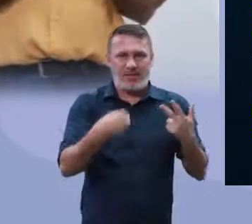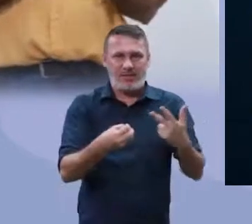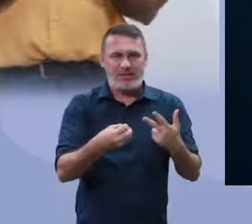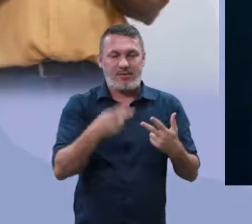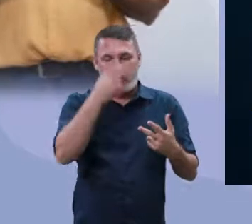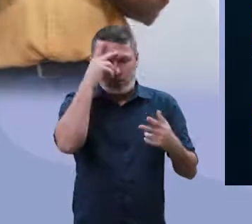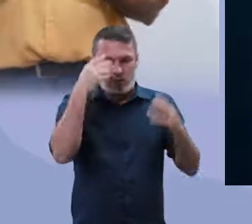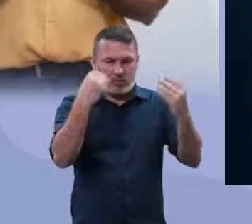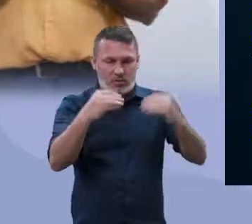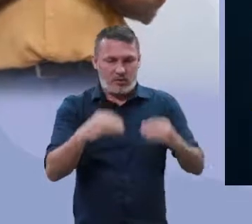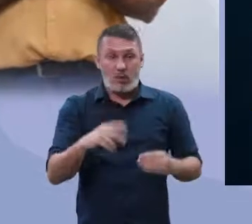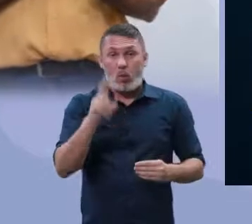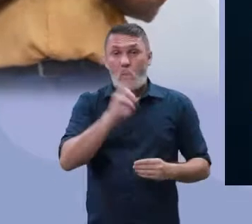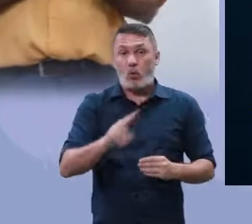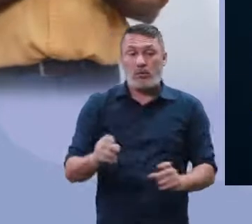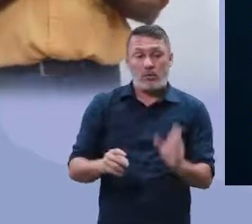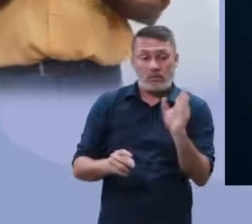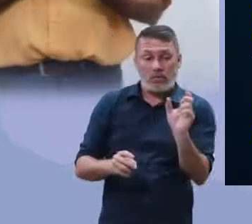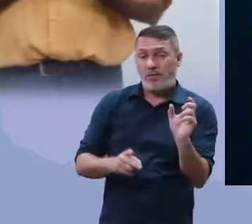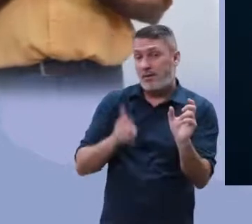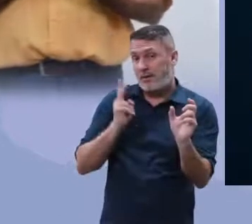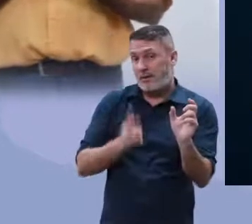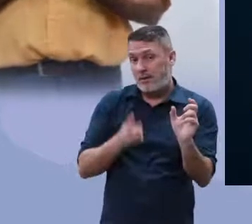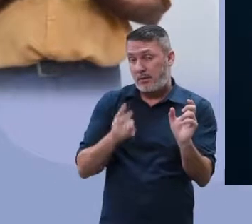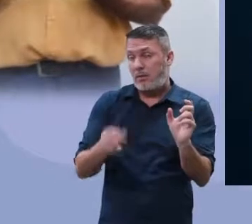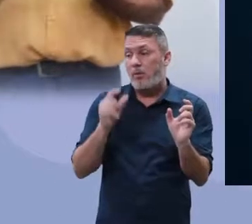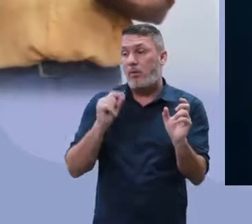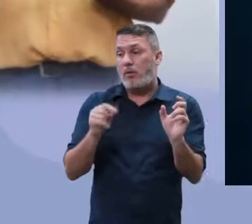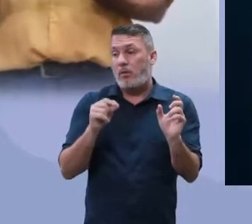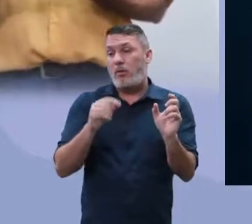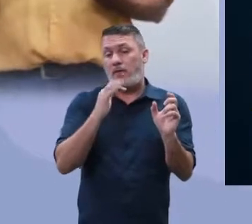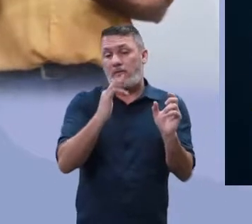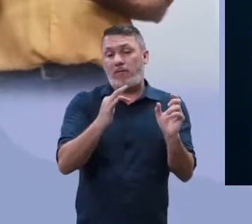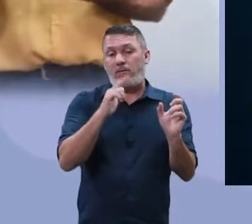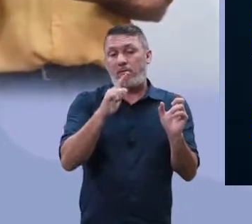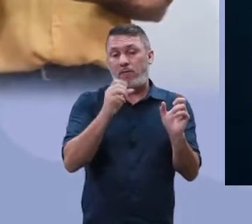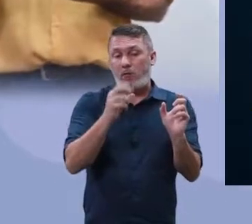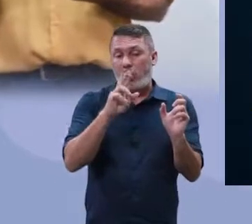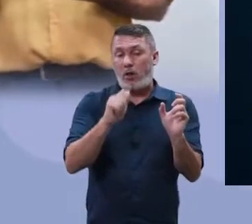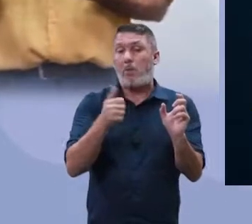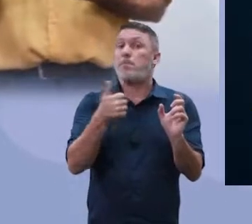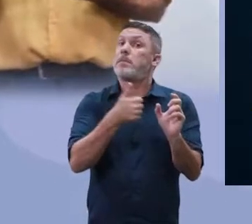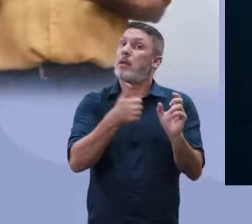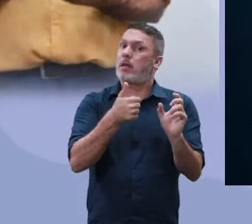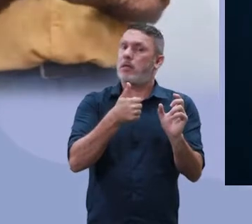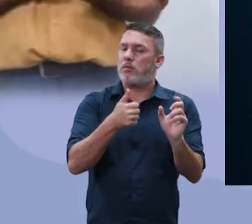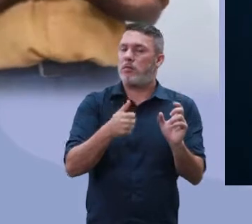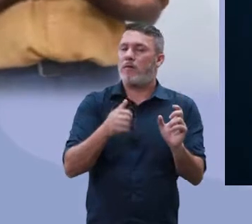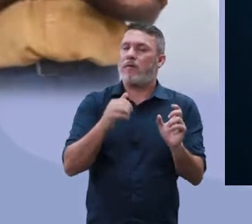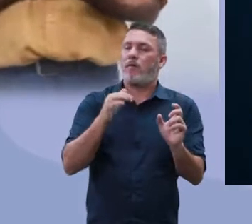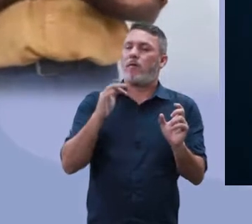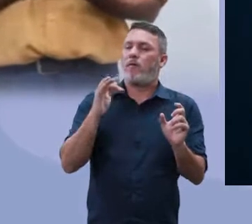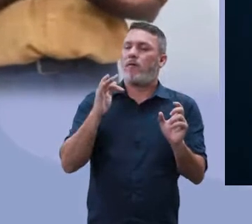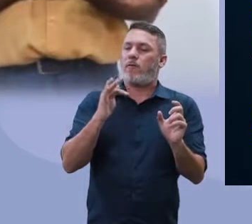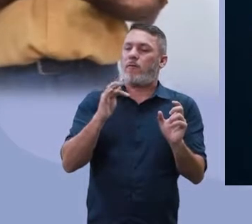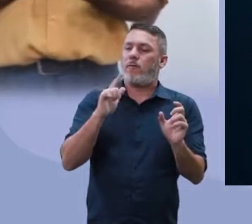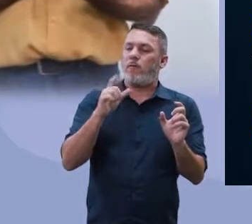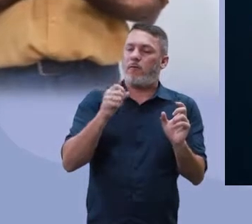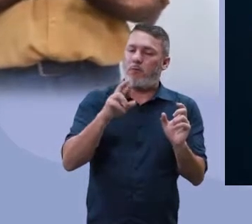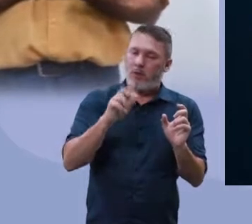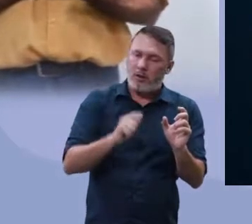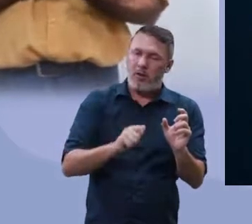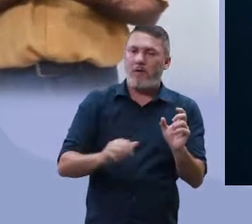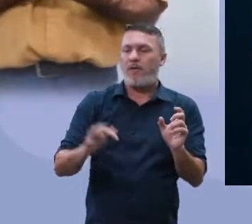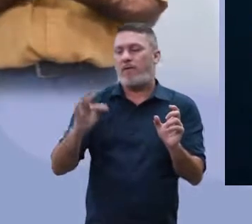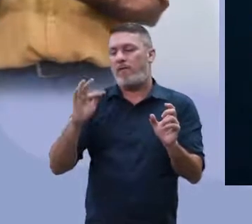quando você for usar a nomenclatura, sempre você tem que usar a nomenclatura flora em primeiro lugar. É uma dica para vocês. Por quê? Né, você